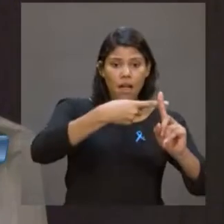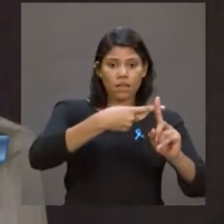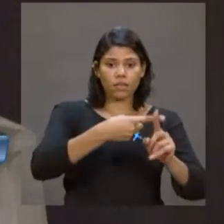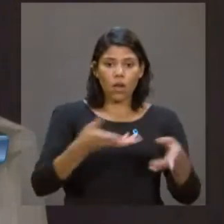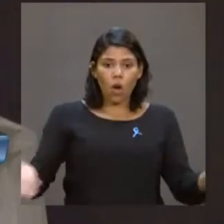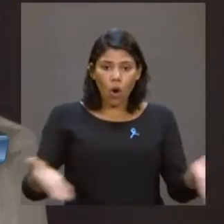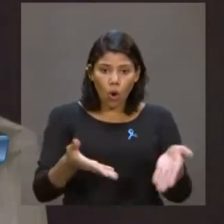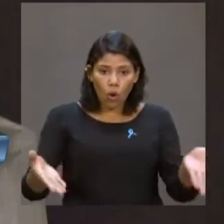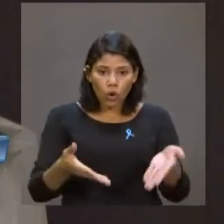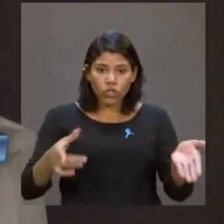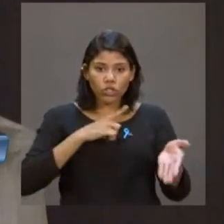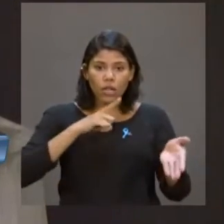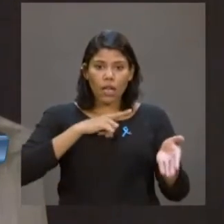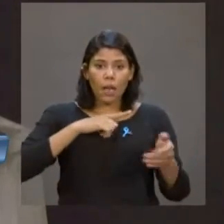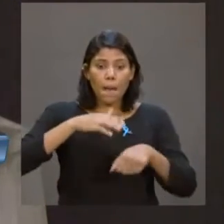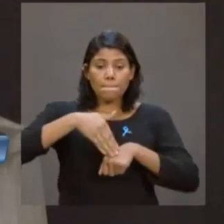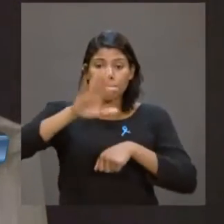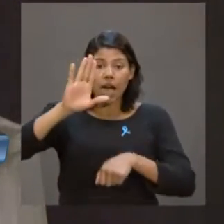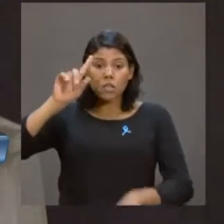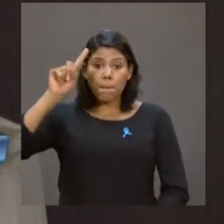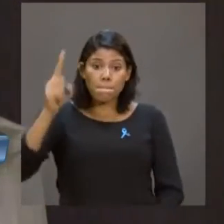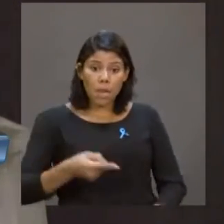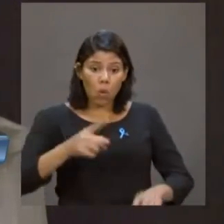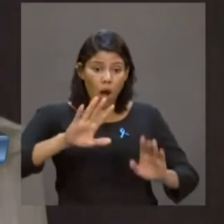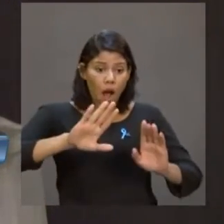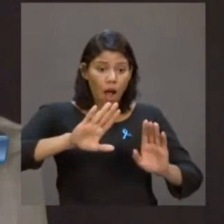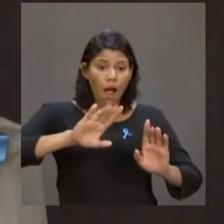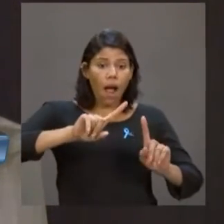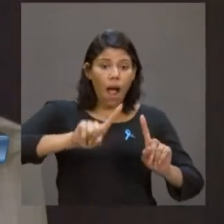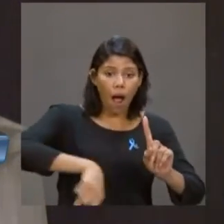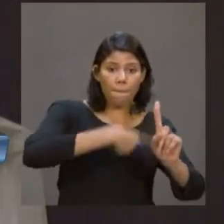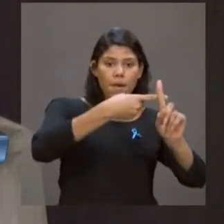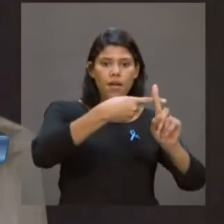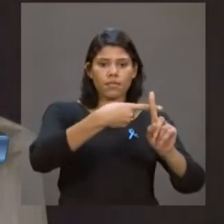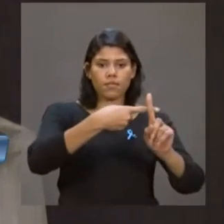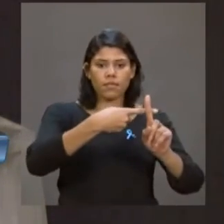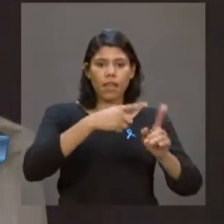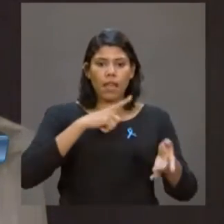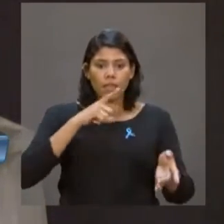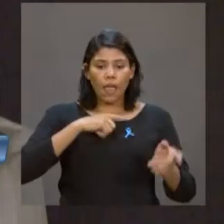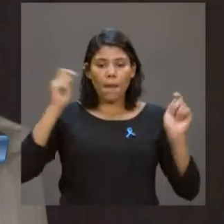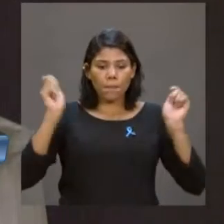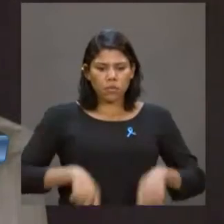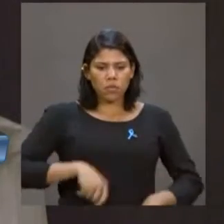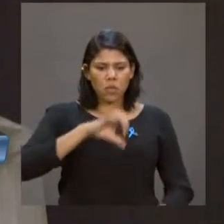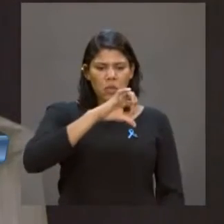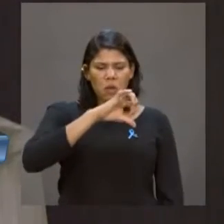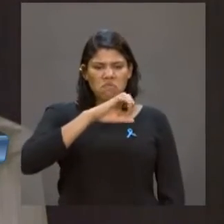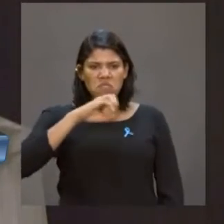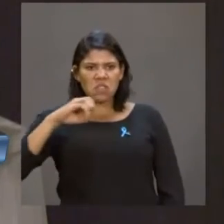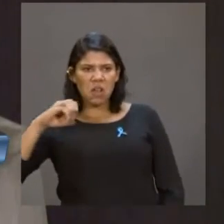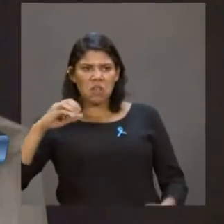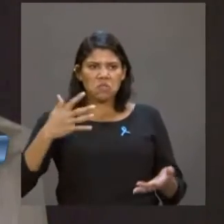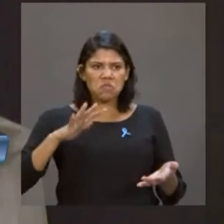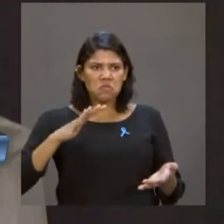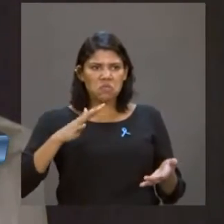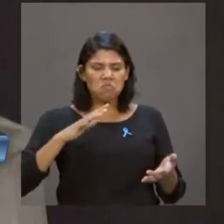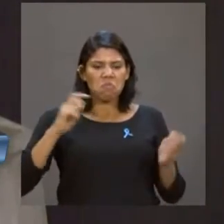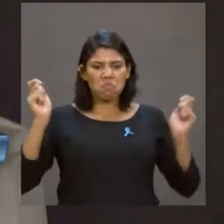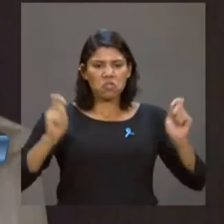ela tem mais de 1.000 a mais do que poderia ter. Portanto, ela tem capacidade para 900 e poucos, ela